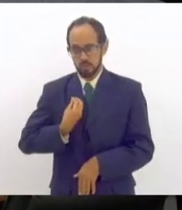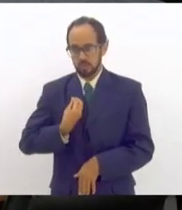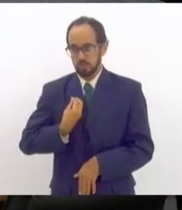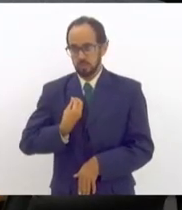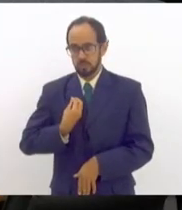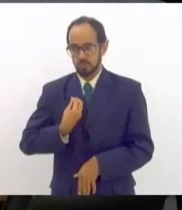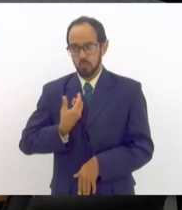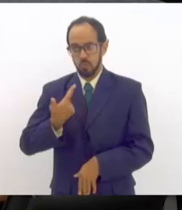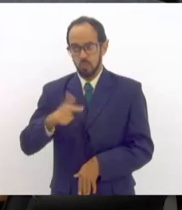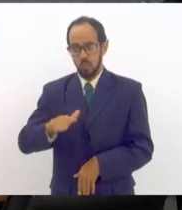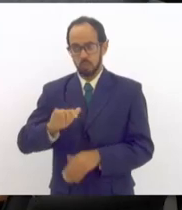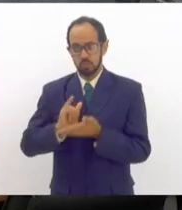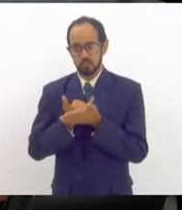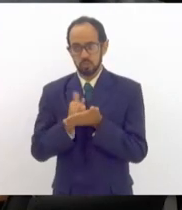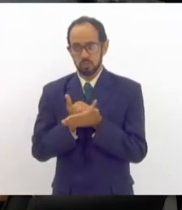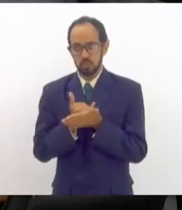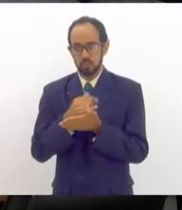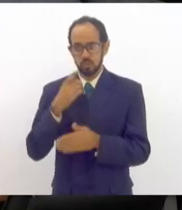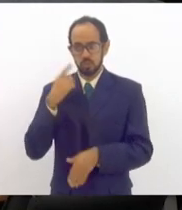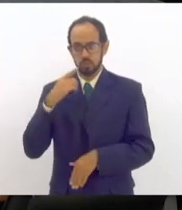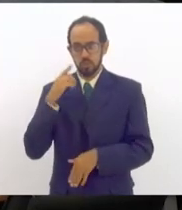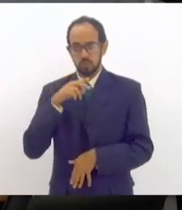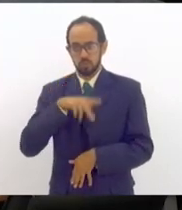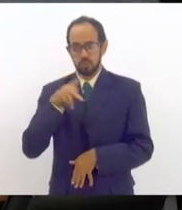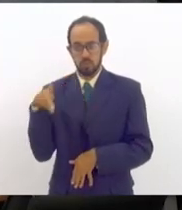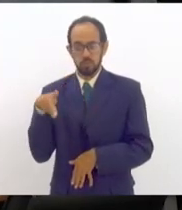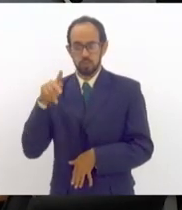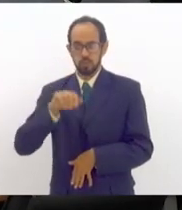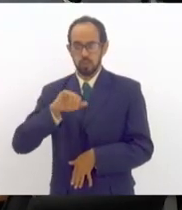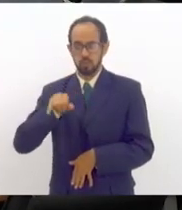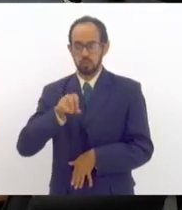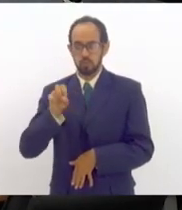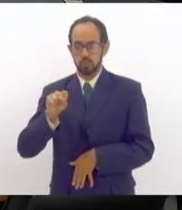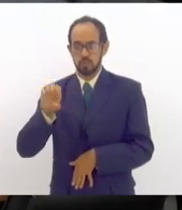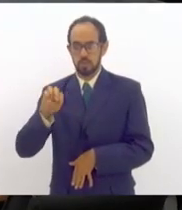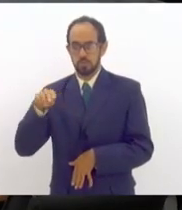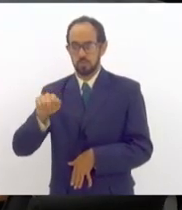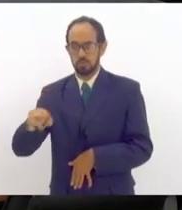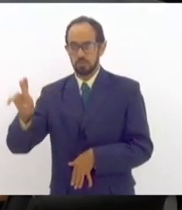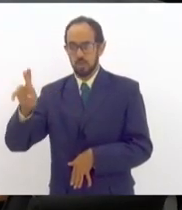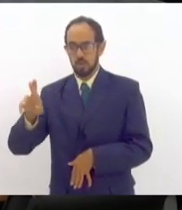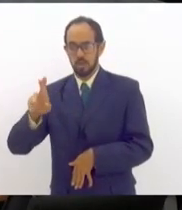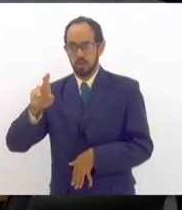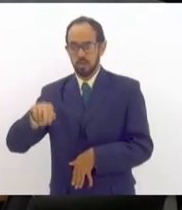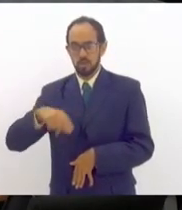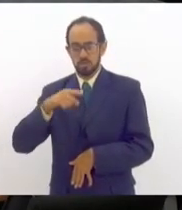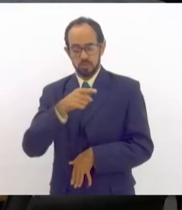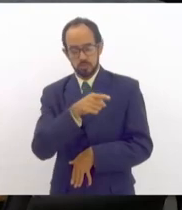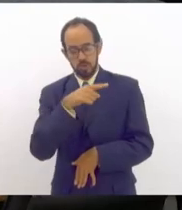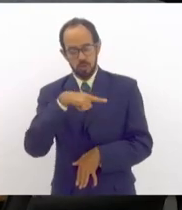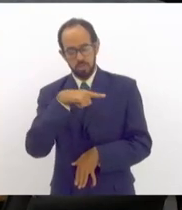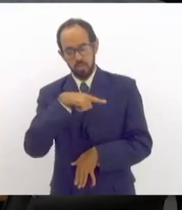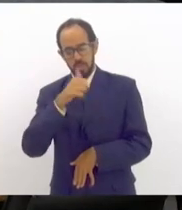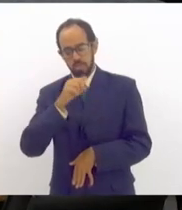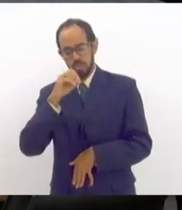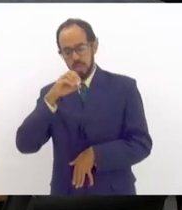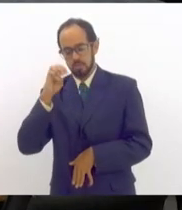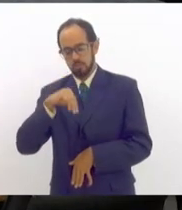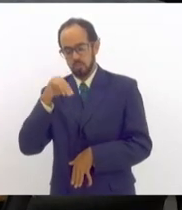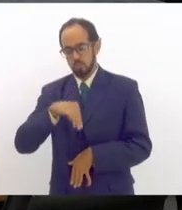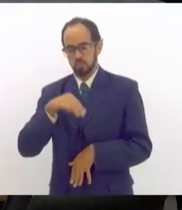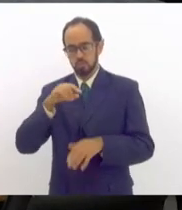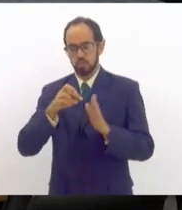a orador escrito é o nome Deputado Professor Josemar com excelência dispõe de 10 minutos no tempo regimental